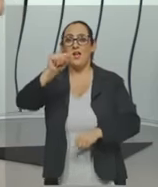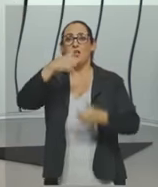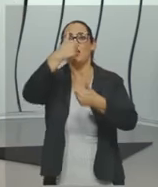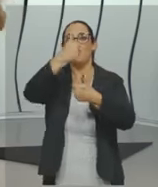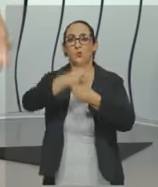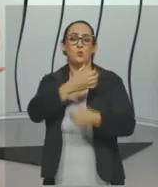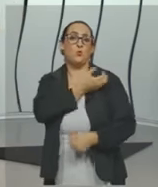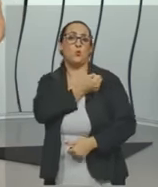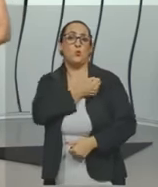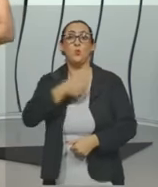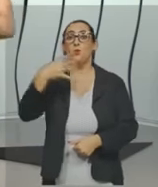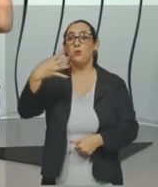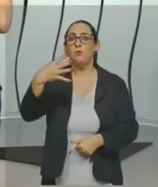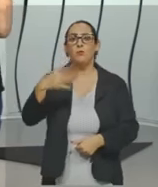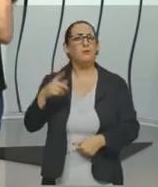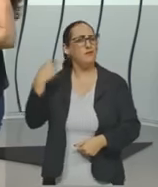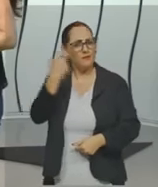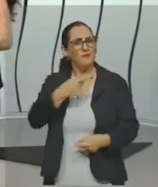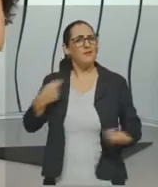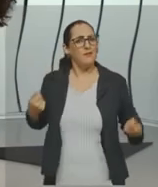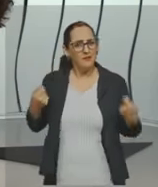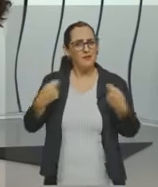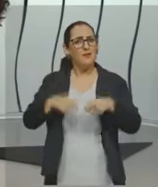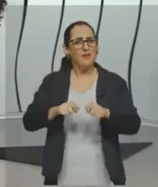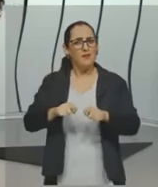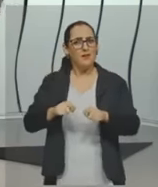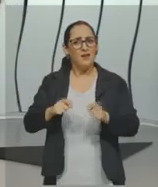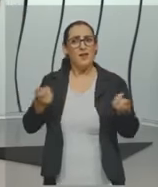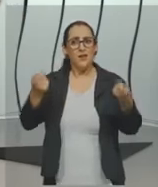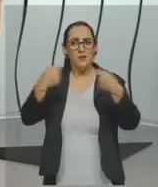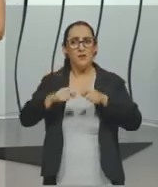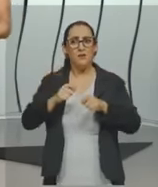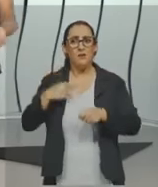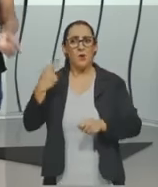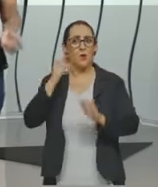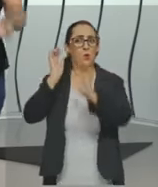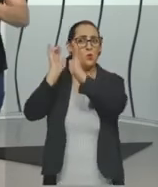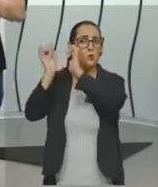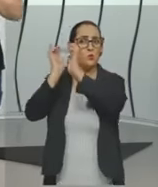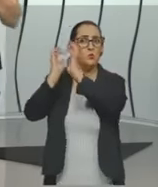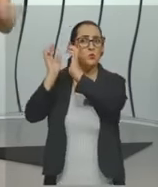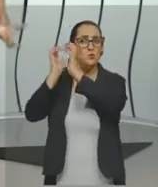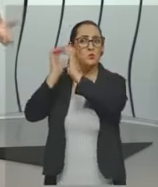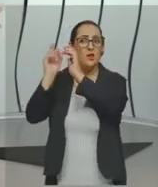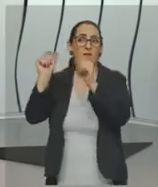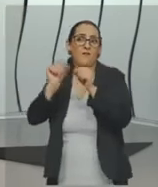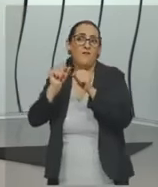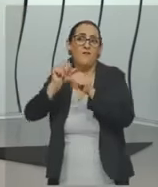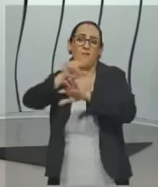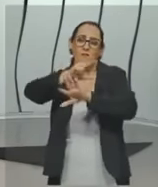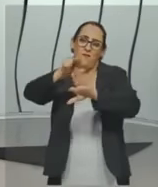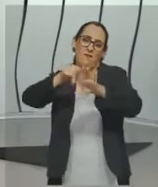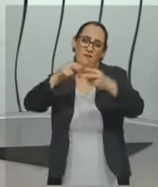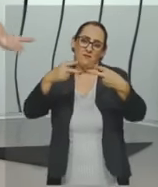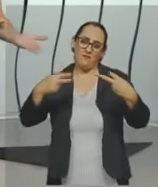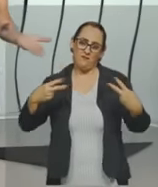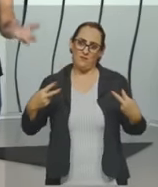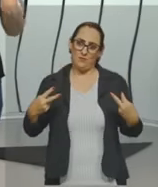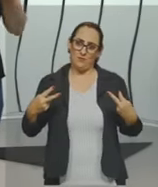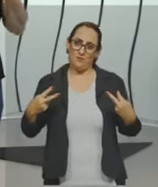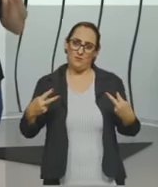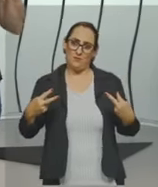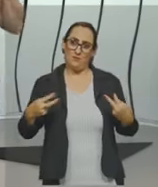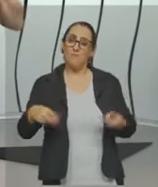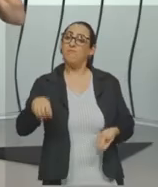mostra a plasticidade cerebral, a capacidade do nosso cérebro, né, de fazer diversas coisas. Sim, mas